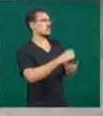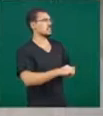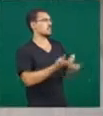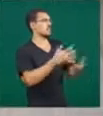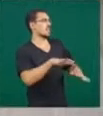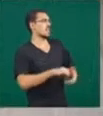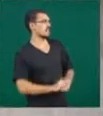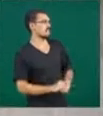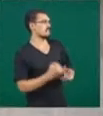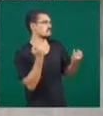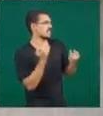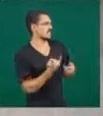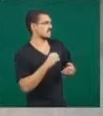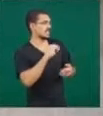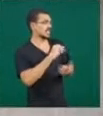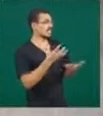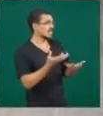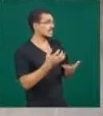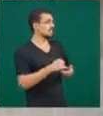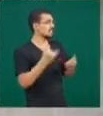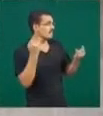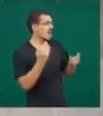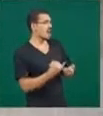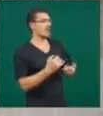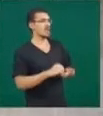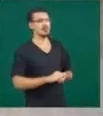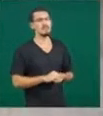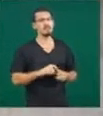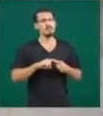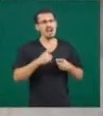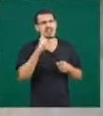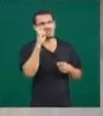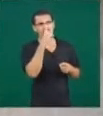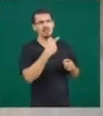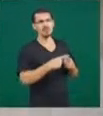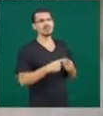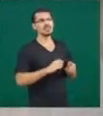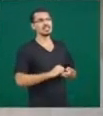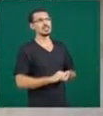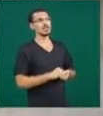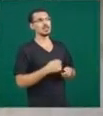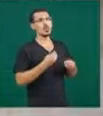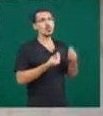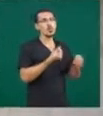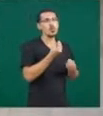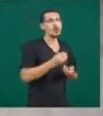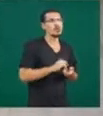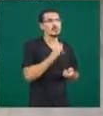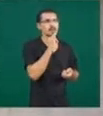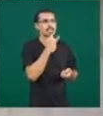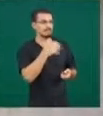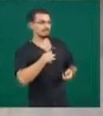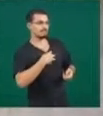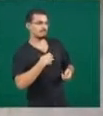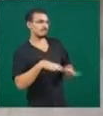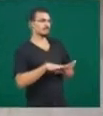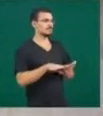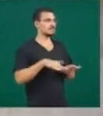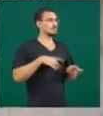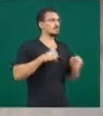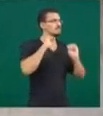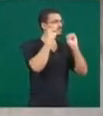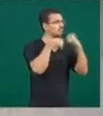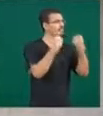para perder peso não é fácil, realmente não é fácil. Mas o que pode ser feito, inclusive em termos de ajuda emocional, esse tipo de atividade? A